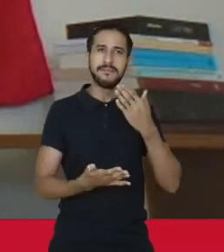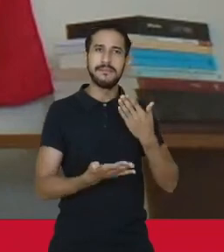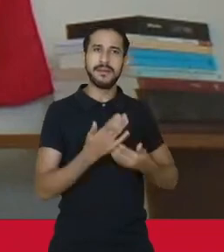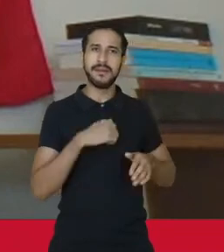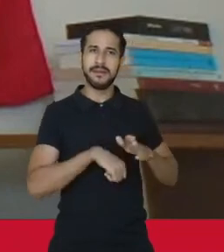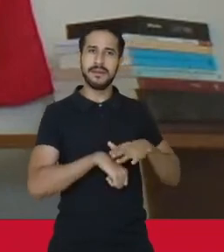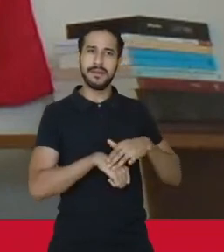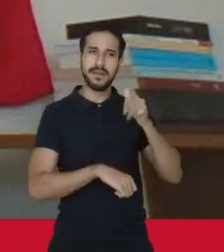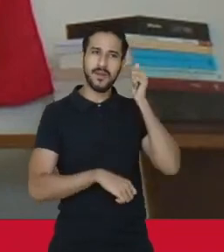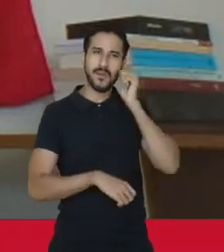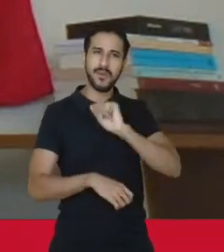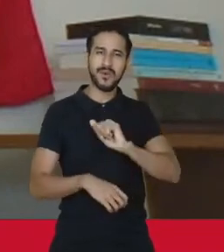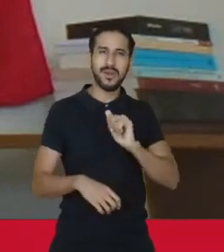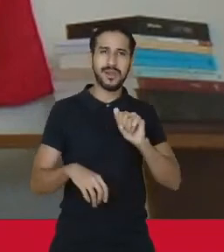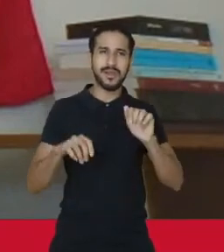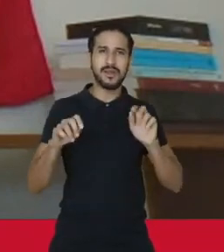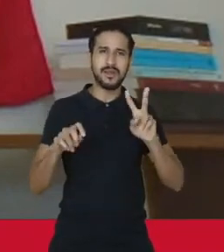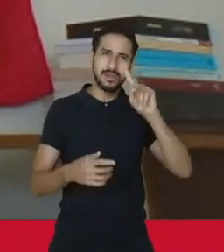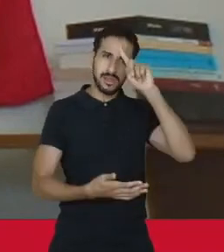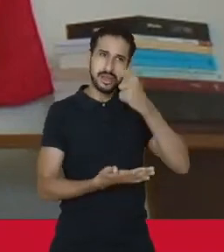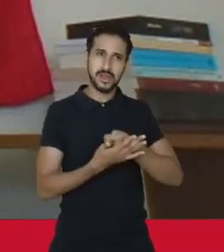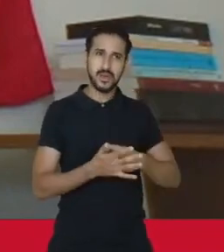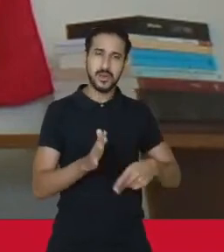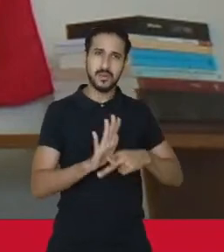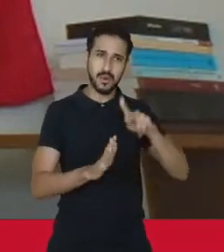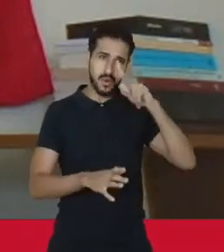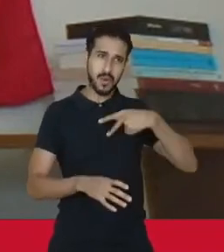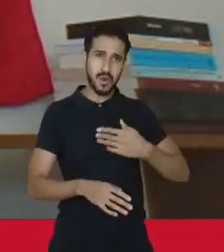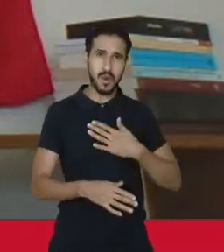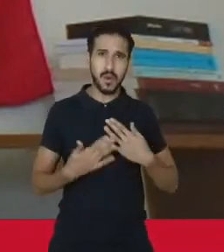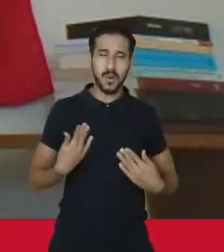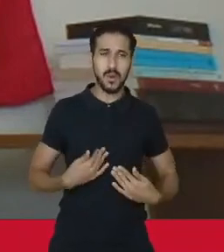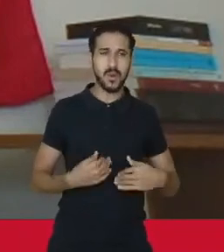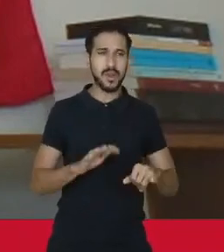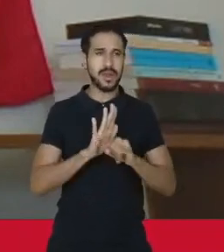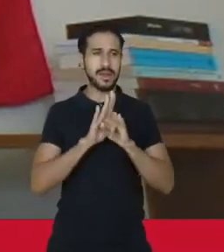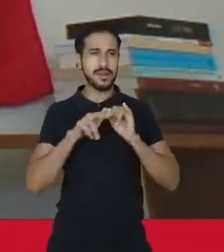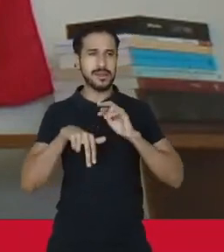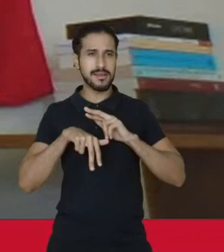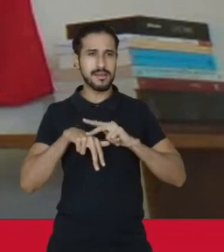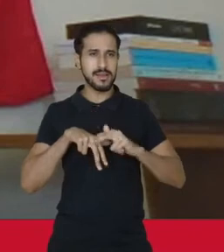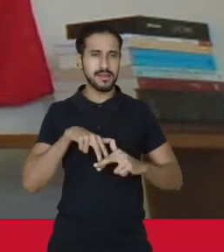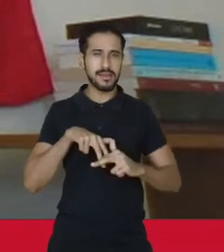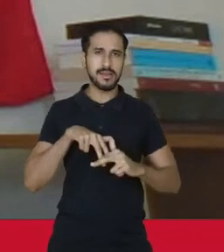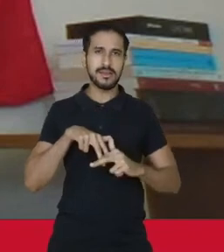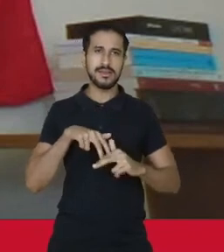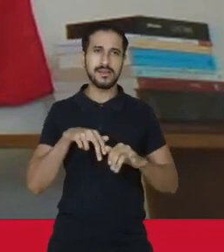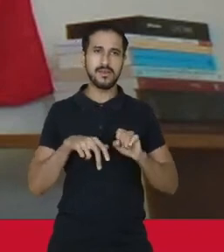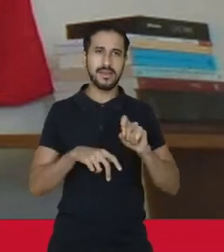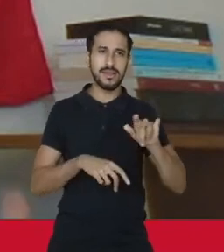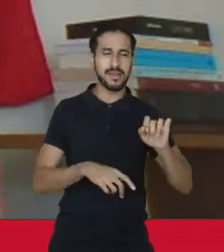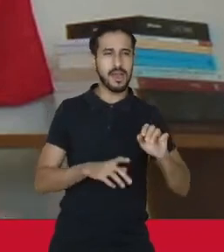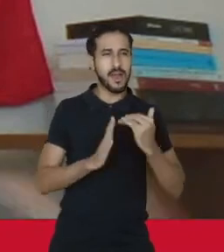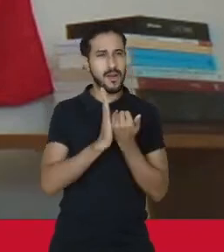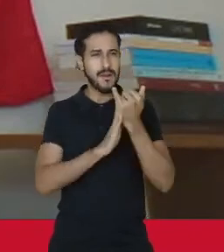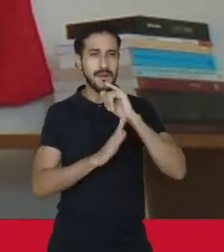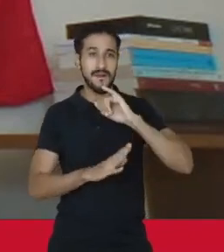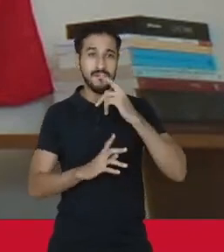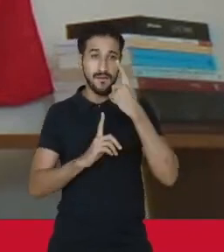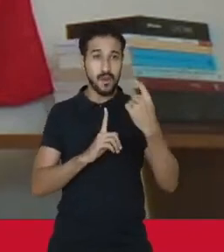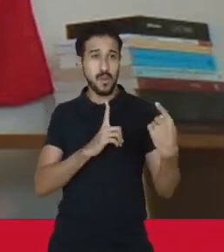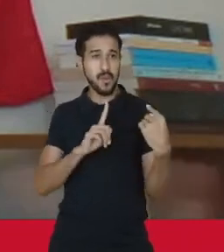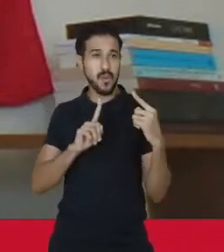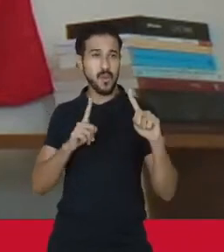autonomia das mulheres sobre decidir sobre o seu corpo e a sua sexualidade, o aumento da violência em relação aos nossos corpos, que